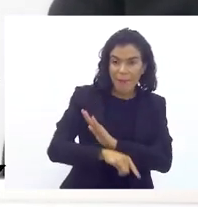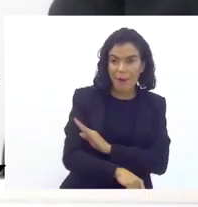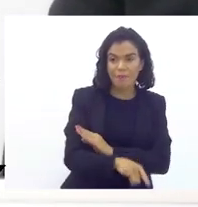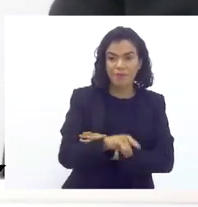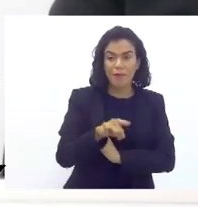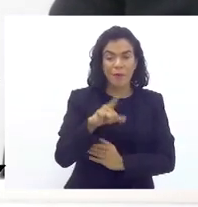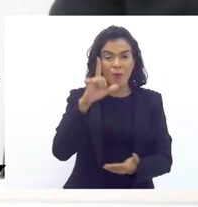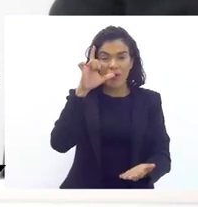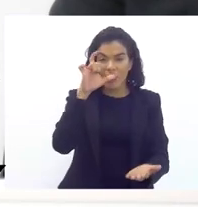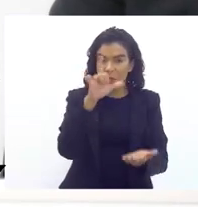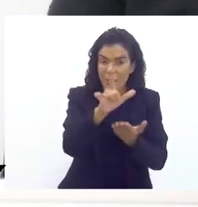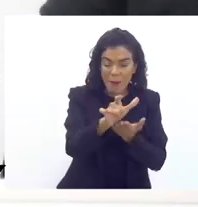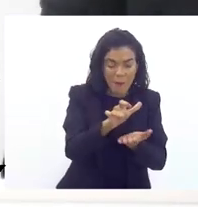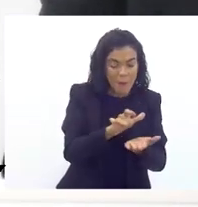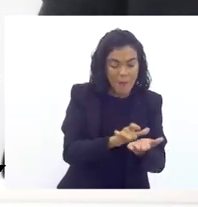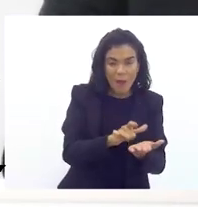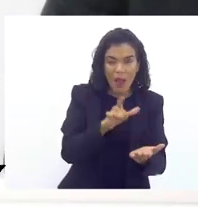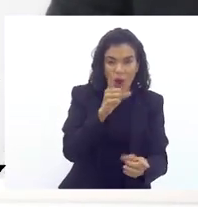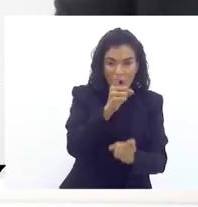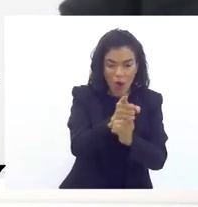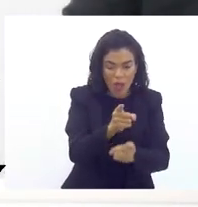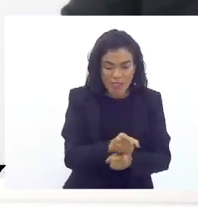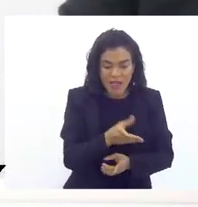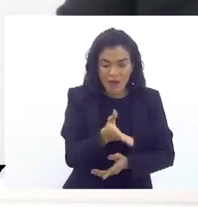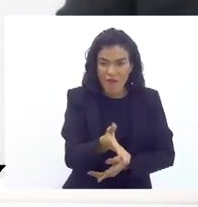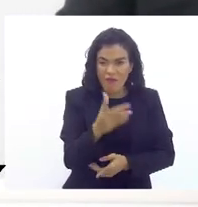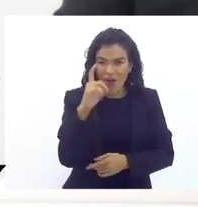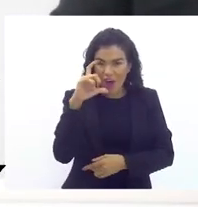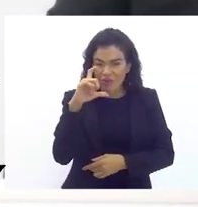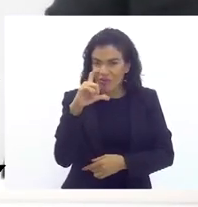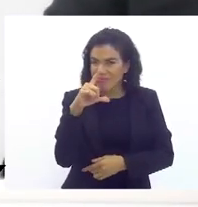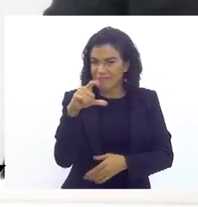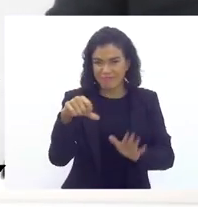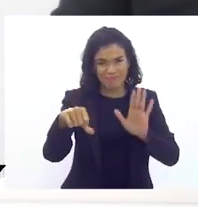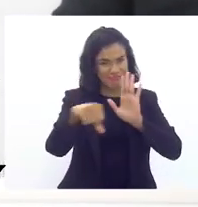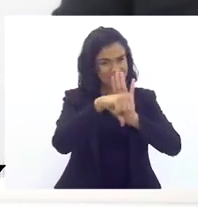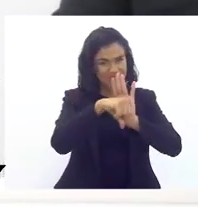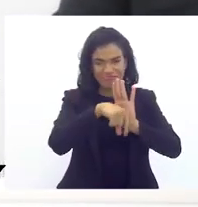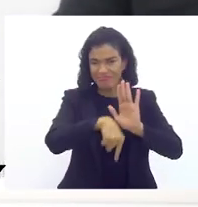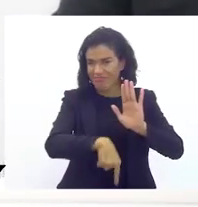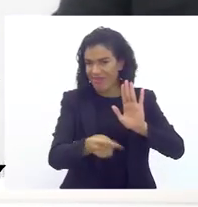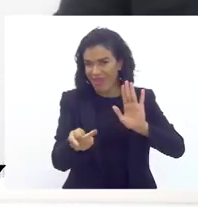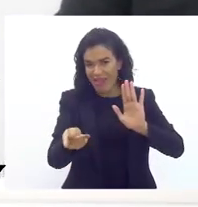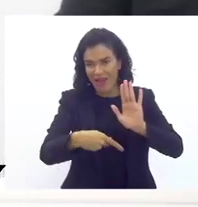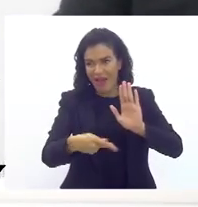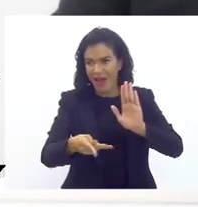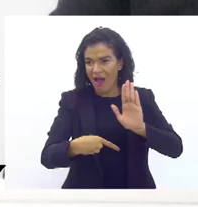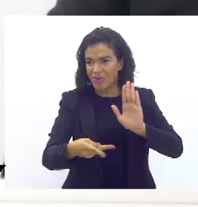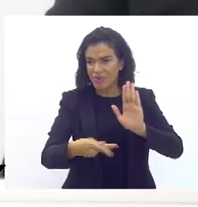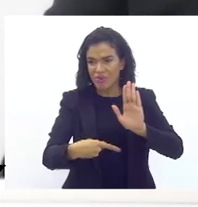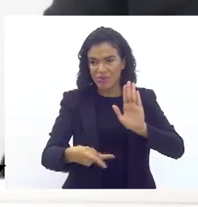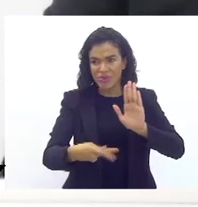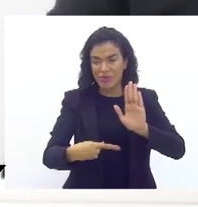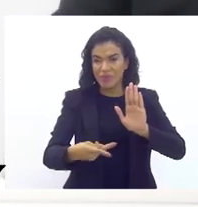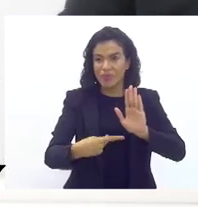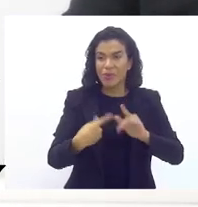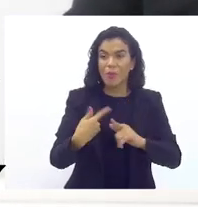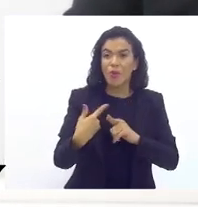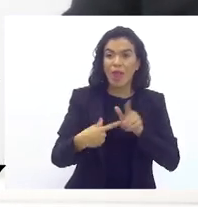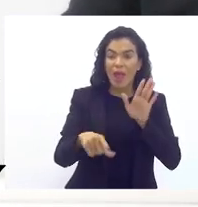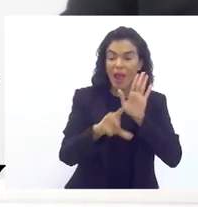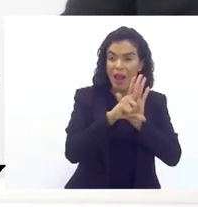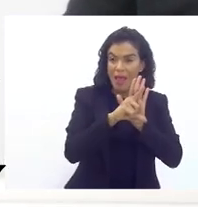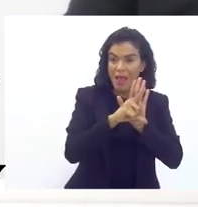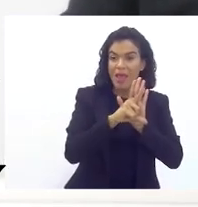por si só ele é ilegal é legal assim não tem como sustentar legalidade do reconhecimento fotográfico porque a lei